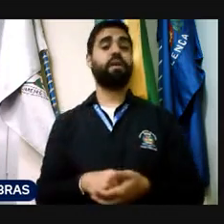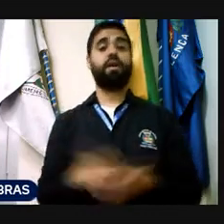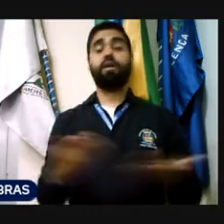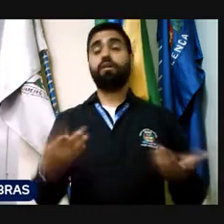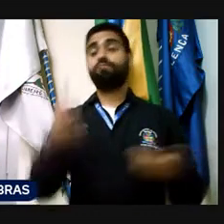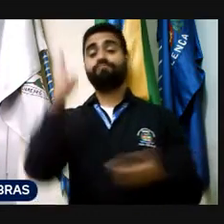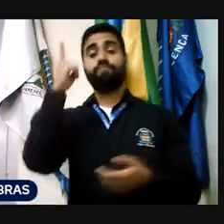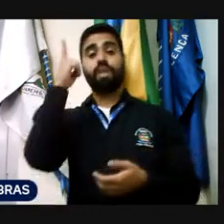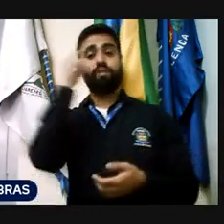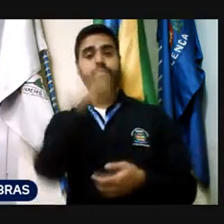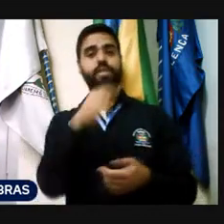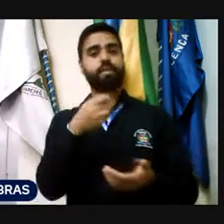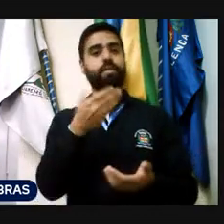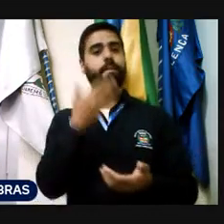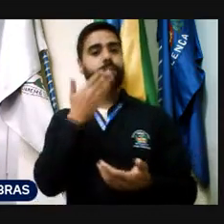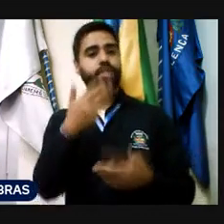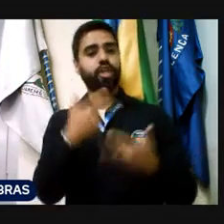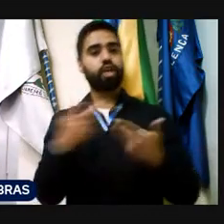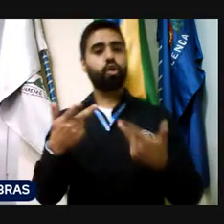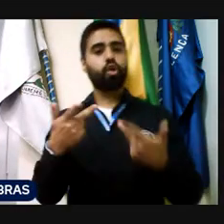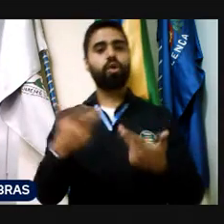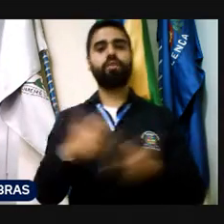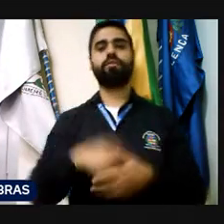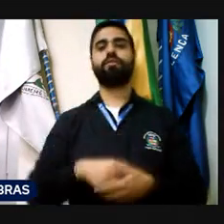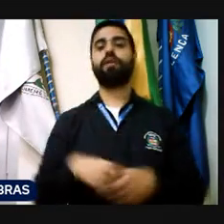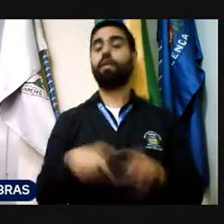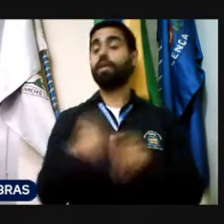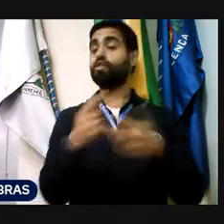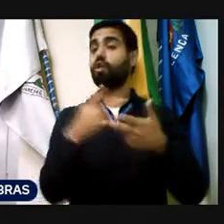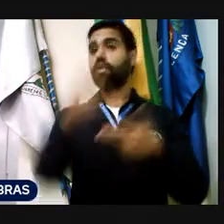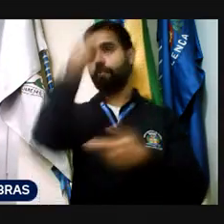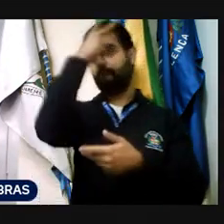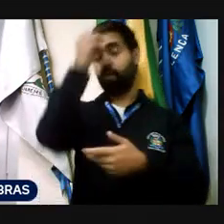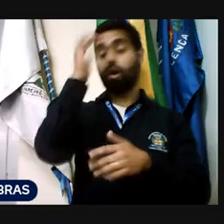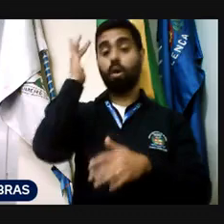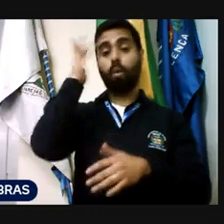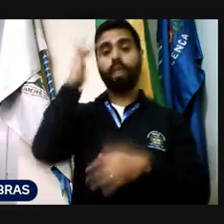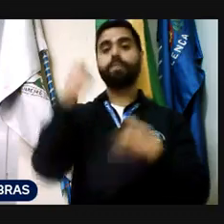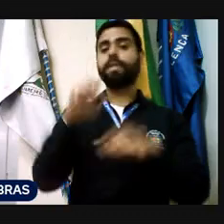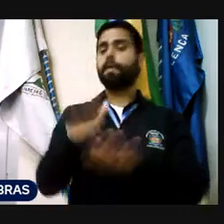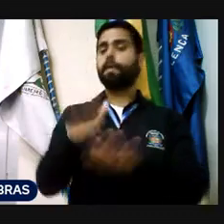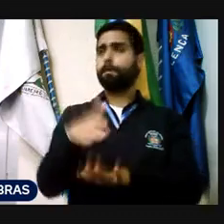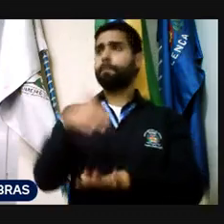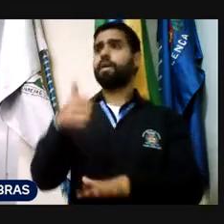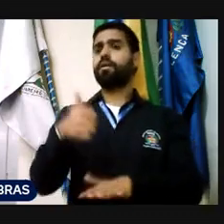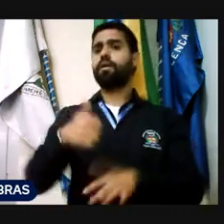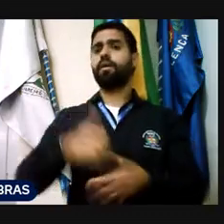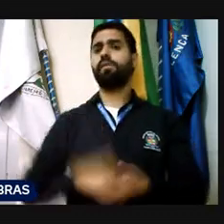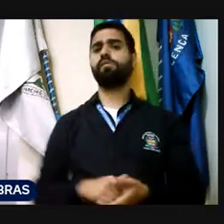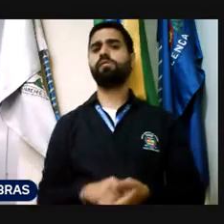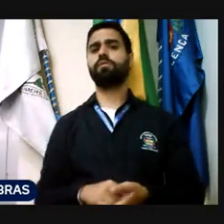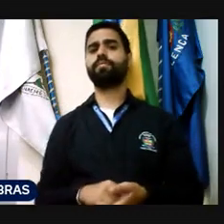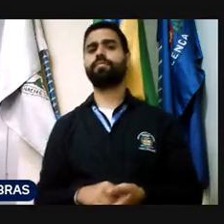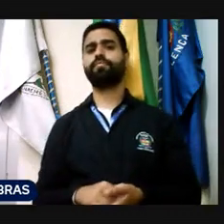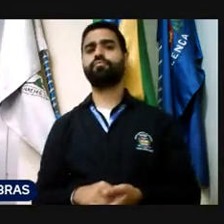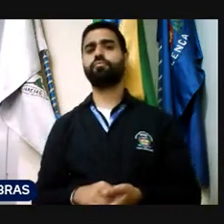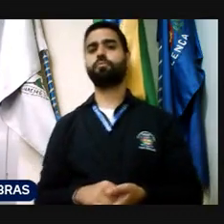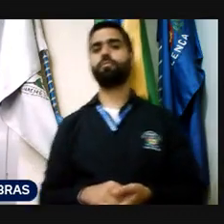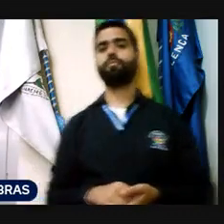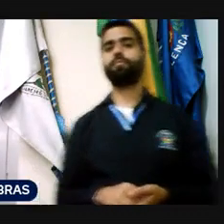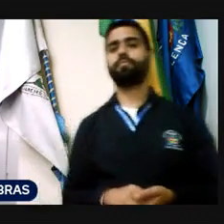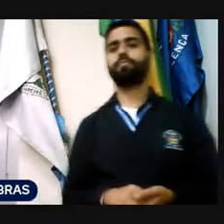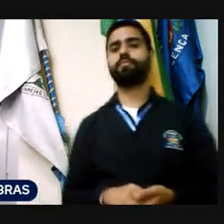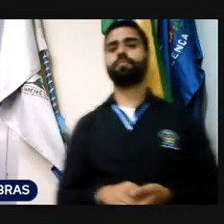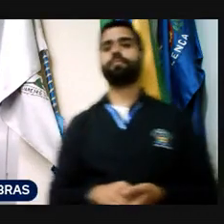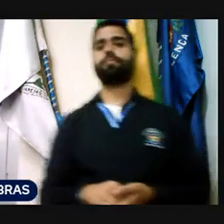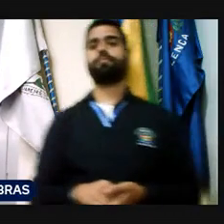difícil de ficar cobrando essa parte à prefeitura. Eu acho que tem que melhorar, entendeu? Tem que